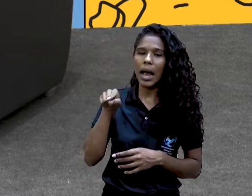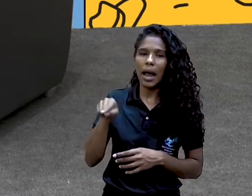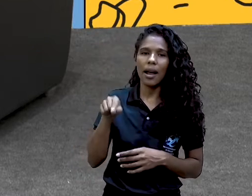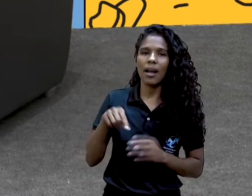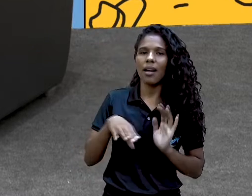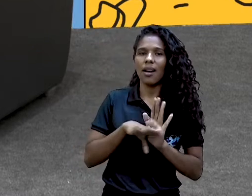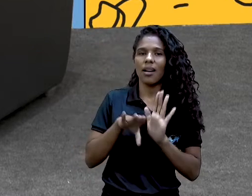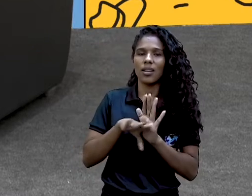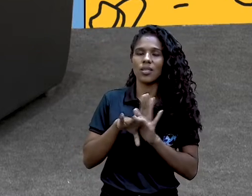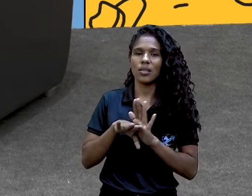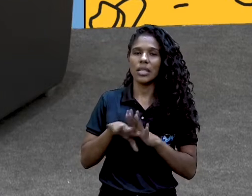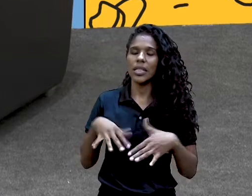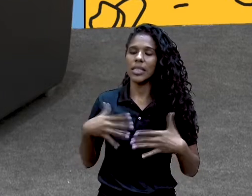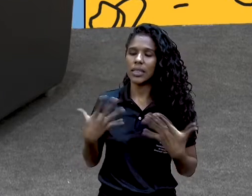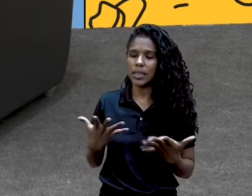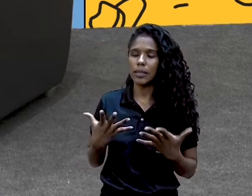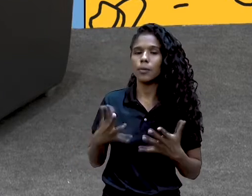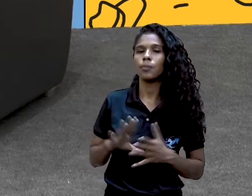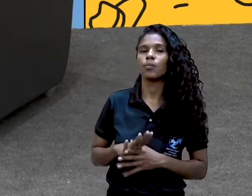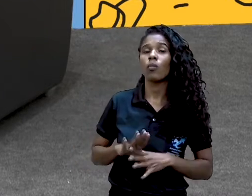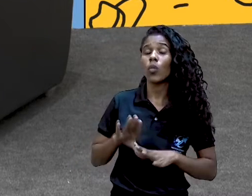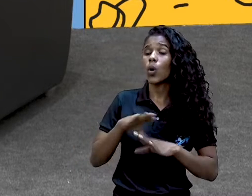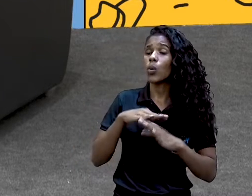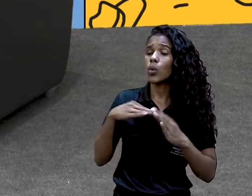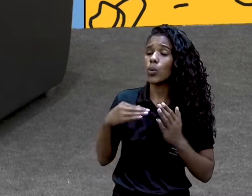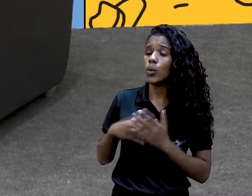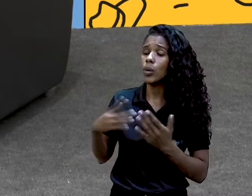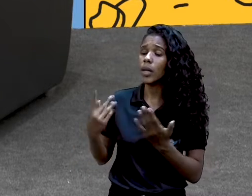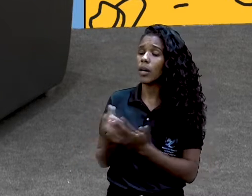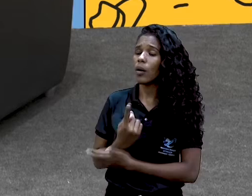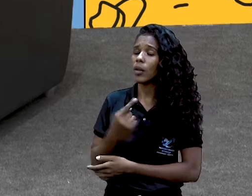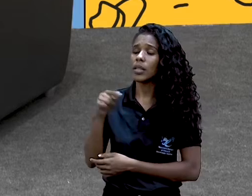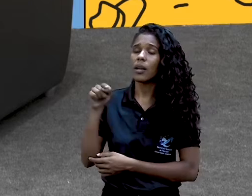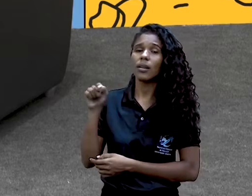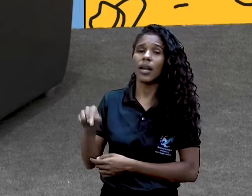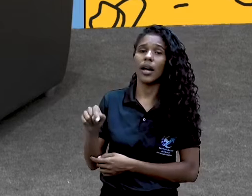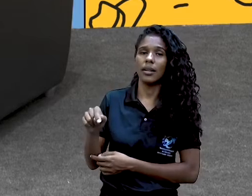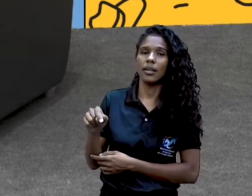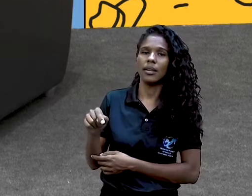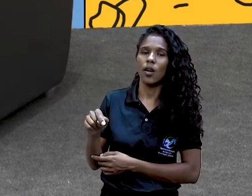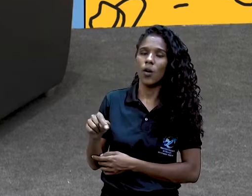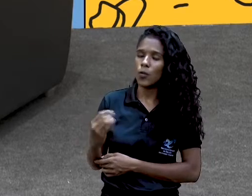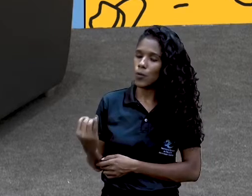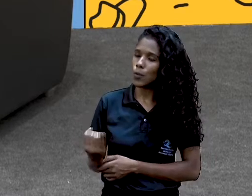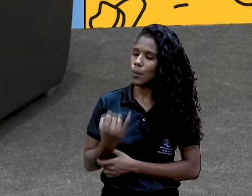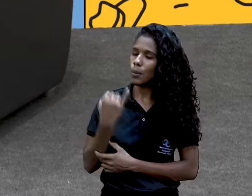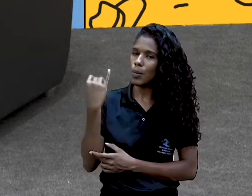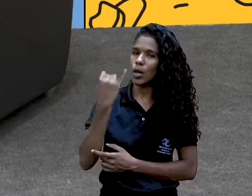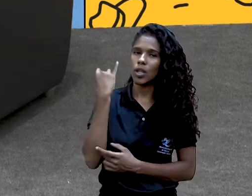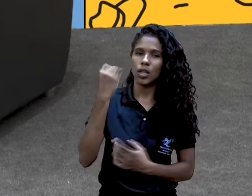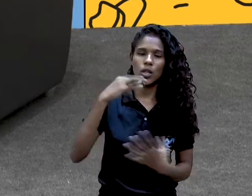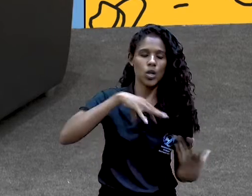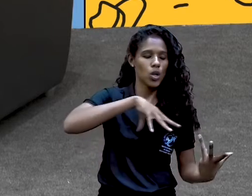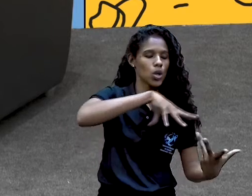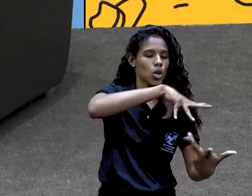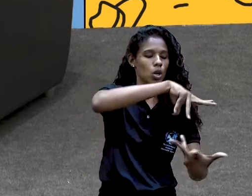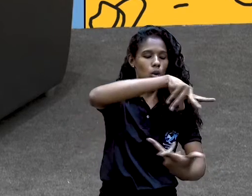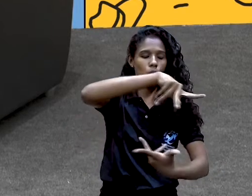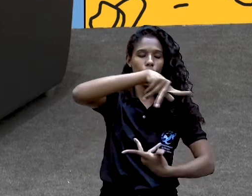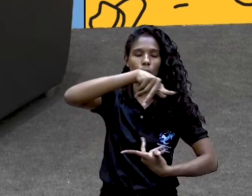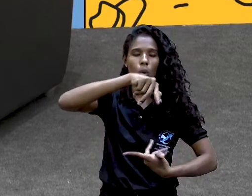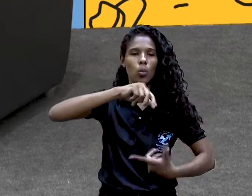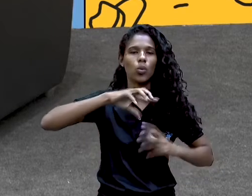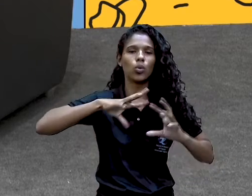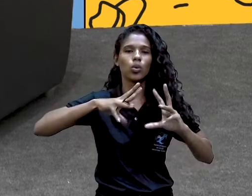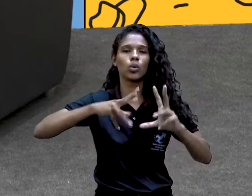Malala foi tão sério, tão importante, que repercutiu para outros mundos. E esses mundos tiveram a oportunidade de levar a